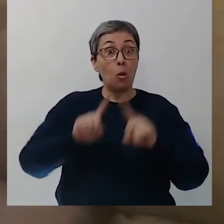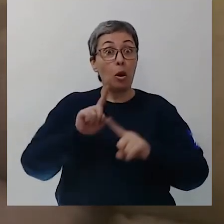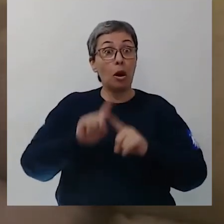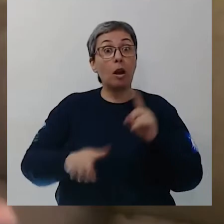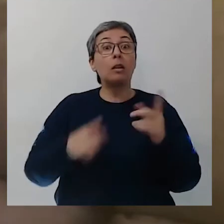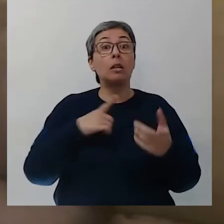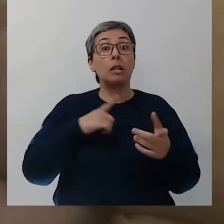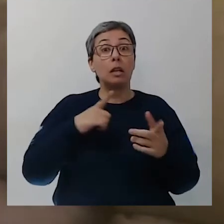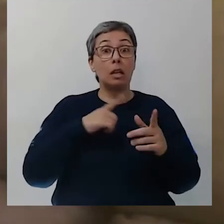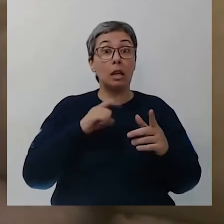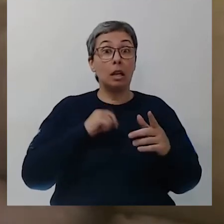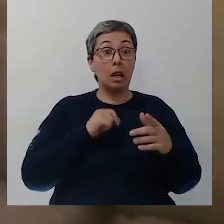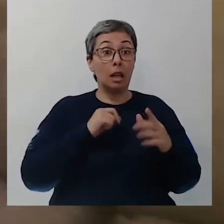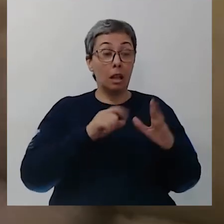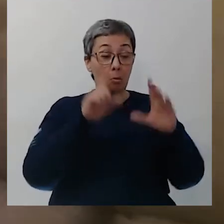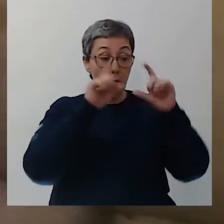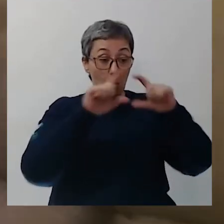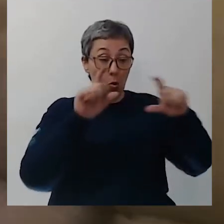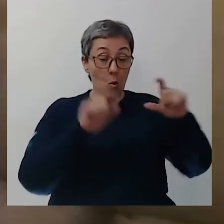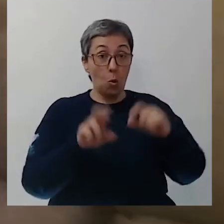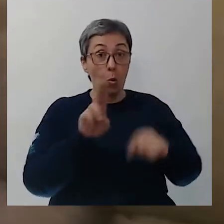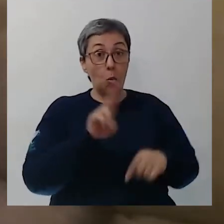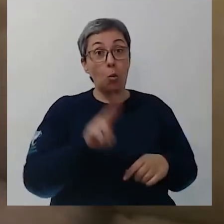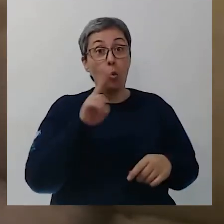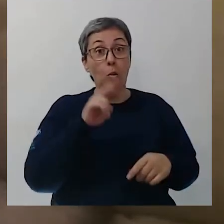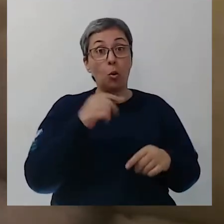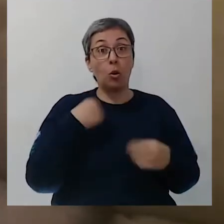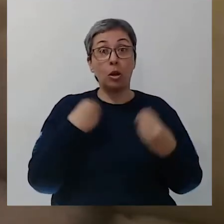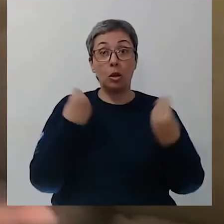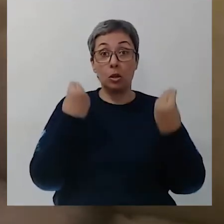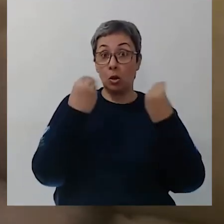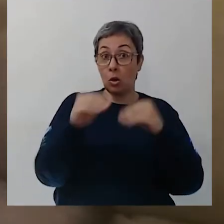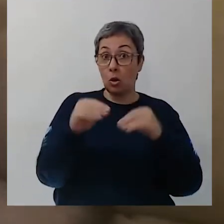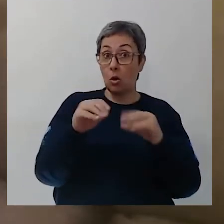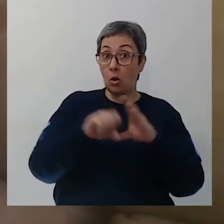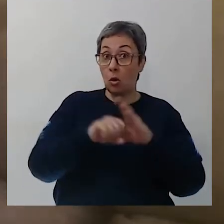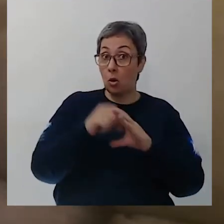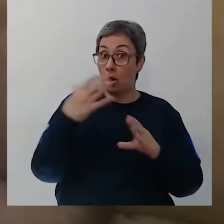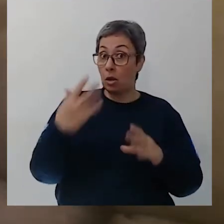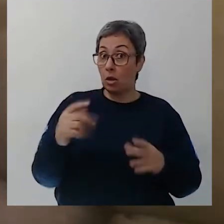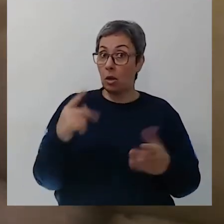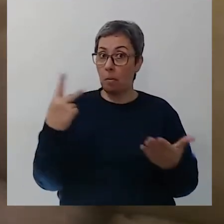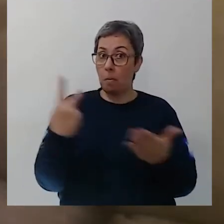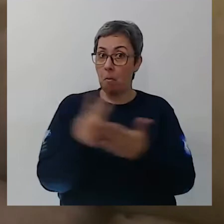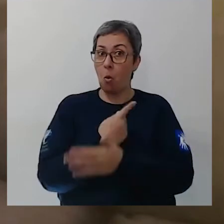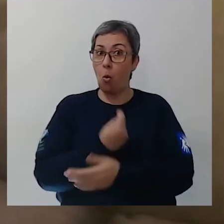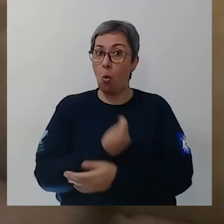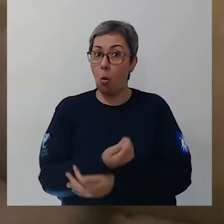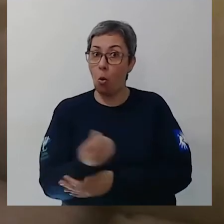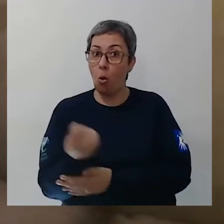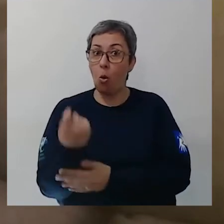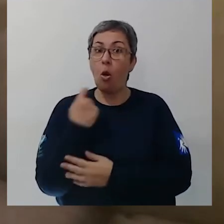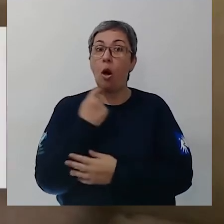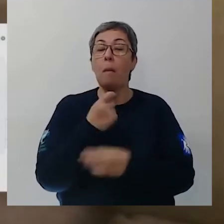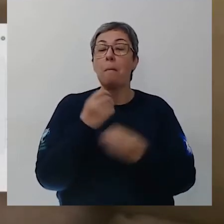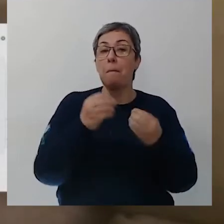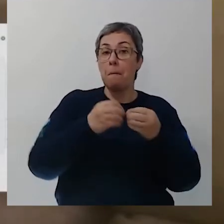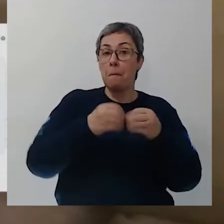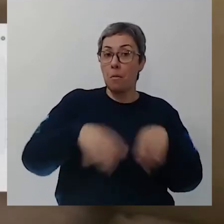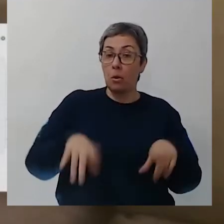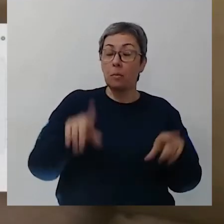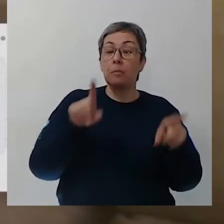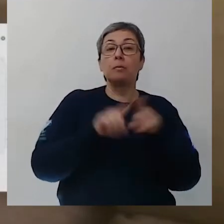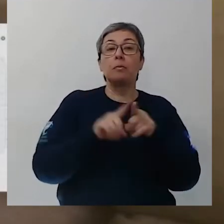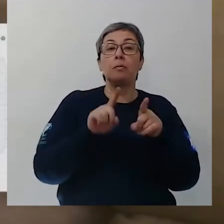que violem seus termos de uso. Por exemplo, aquela mensagem de conteúdo enganoso e potencialmente prejudicial